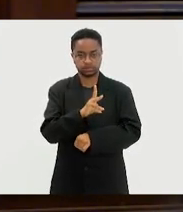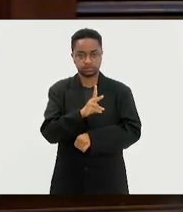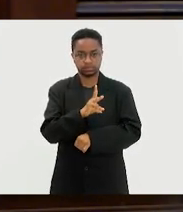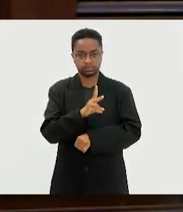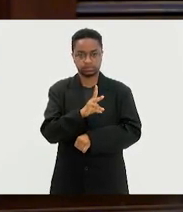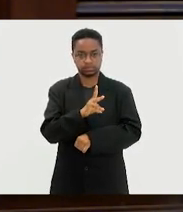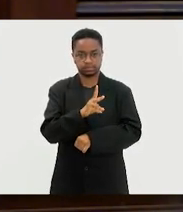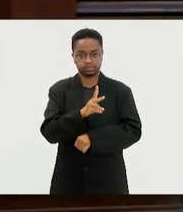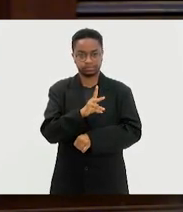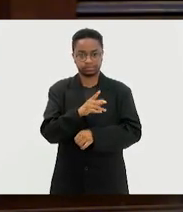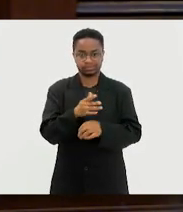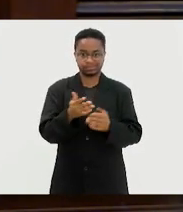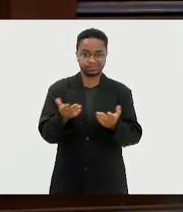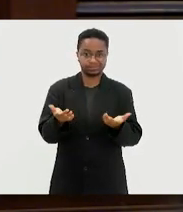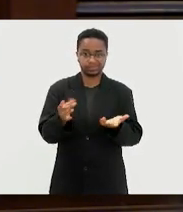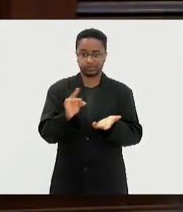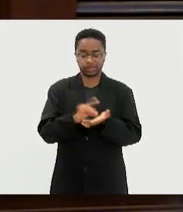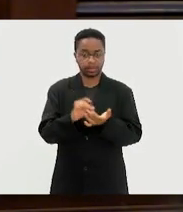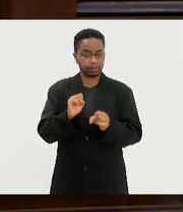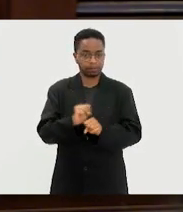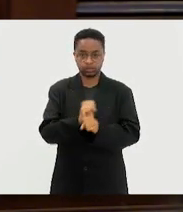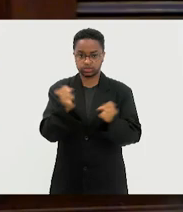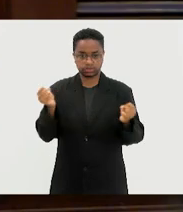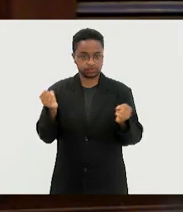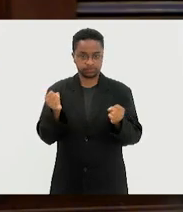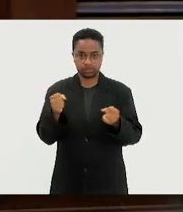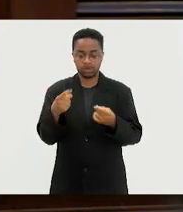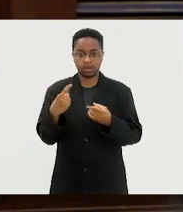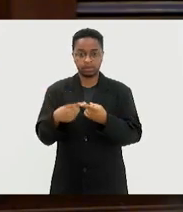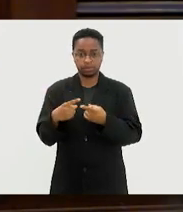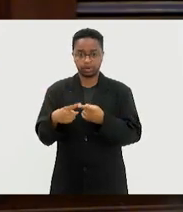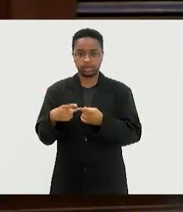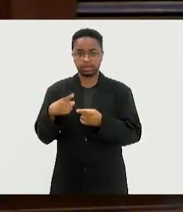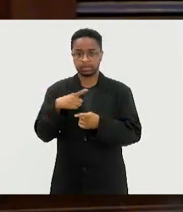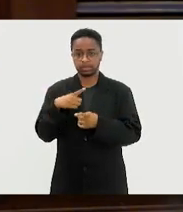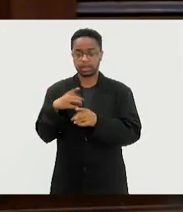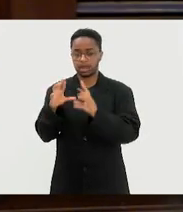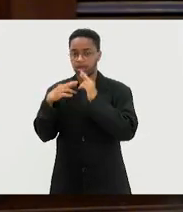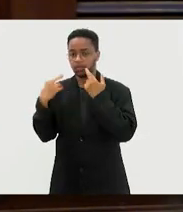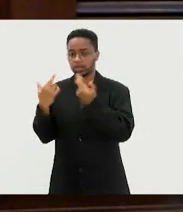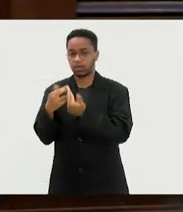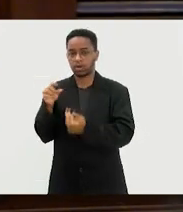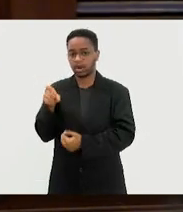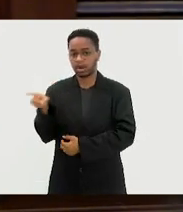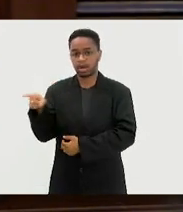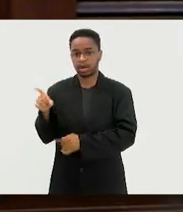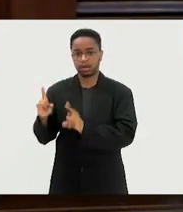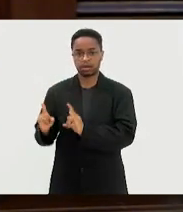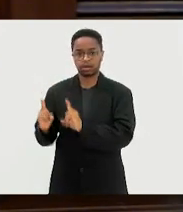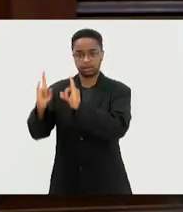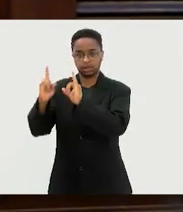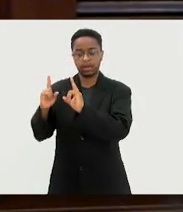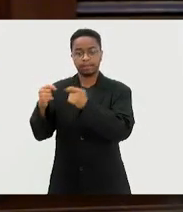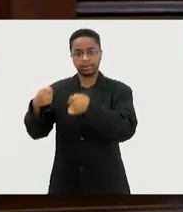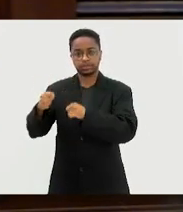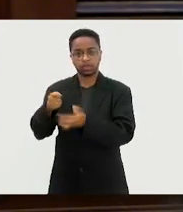é praticamente impossível, porque as sessões lá, obrigatoriamente, têm que terminar às